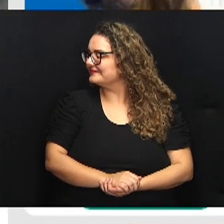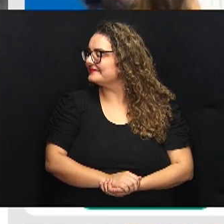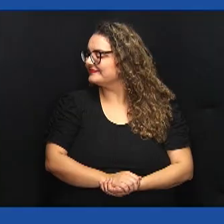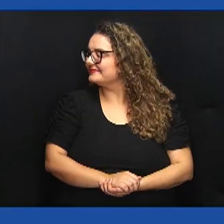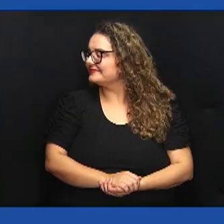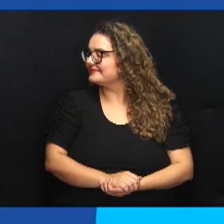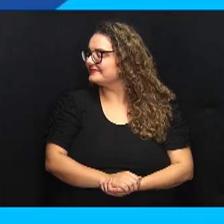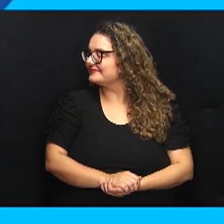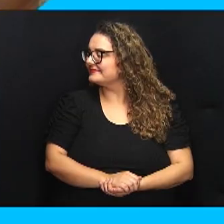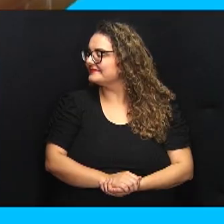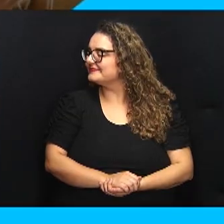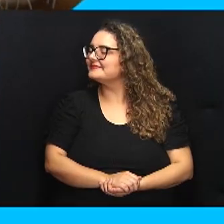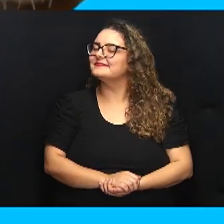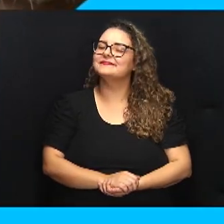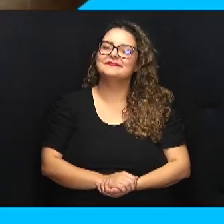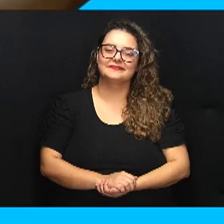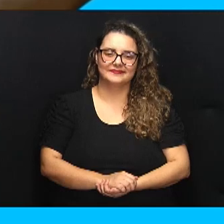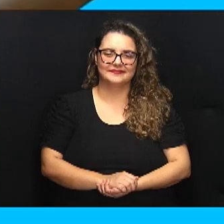portalanimal.campinas.sp.gov.br.